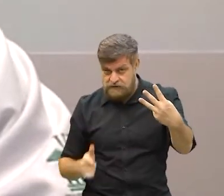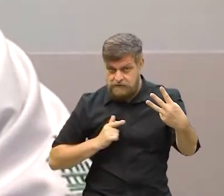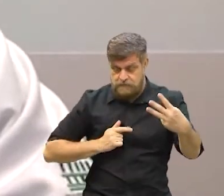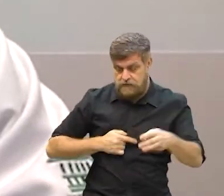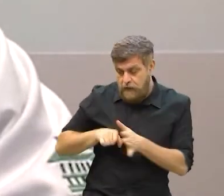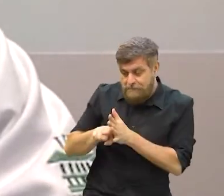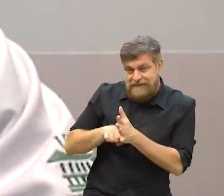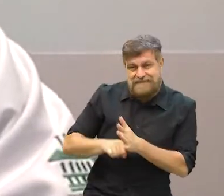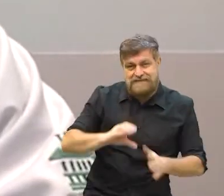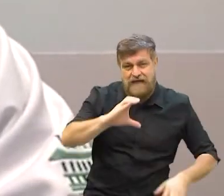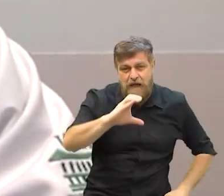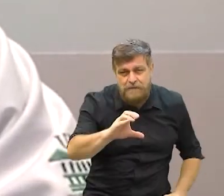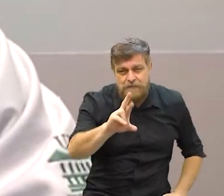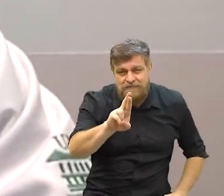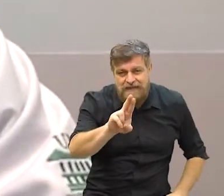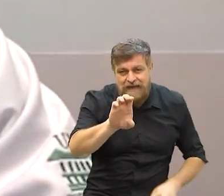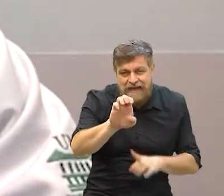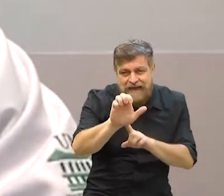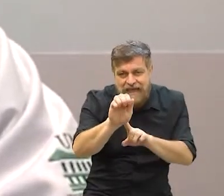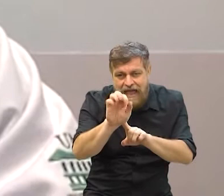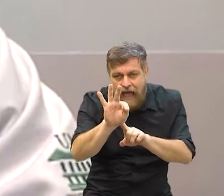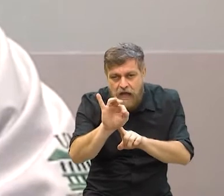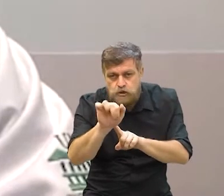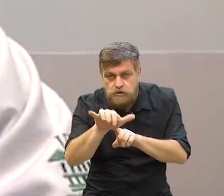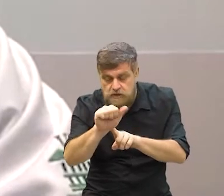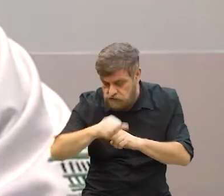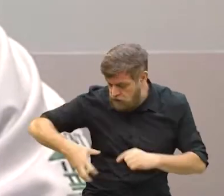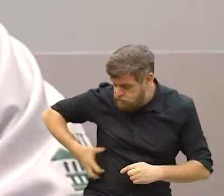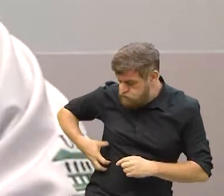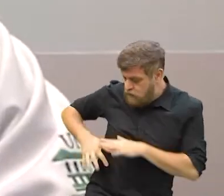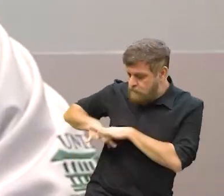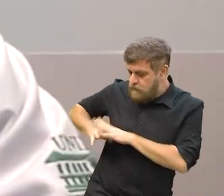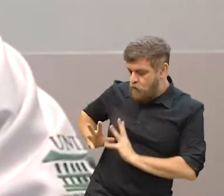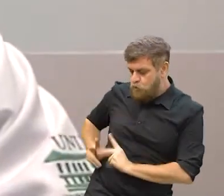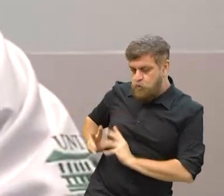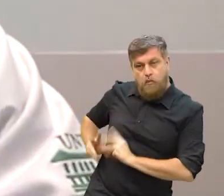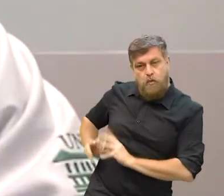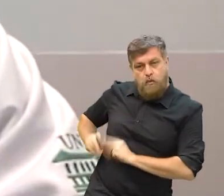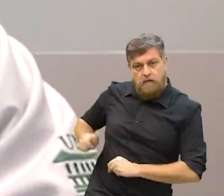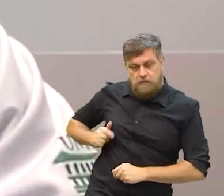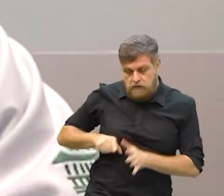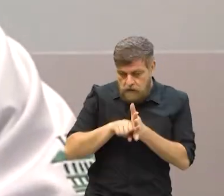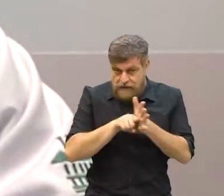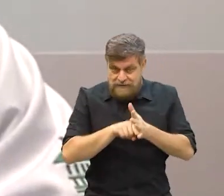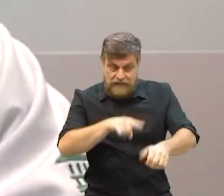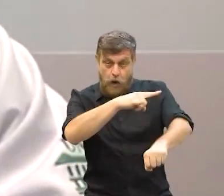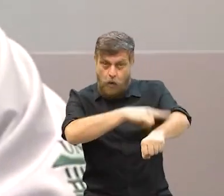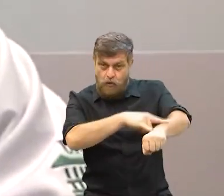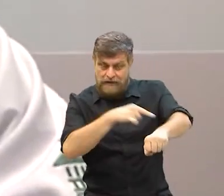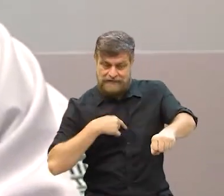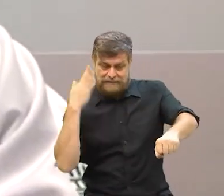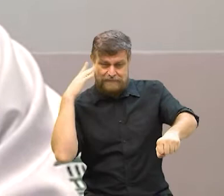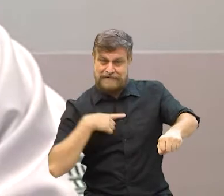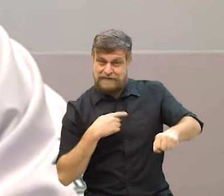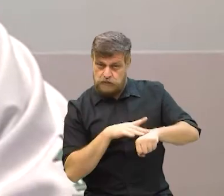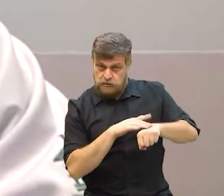Que é a ureia, a creatinina, que medem a filtração do rim, e o exame de urina. O exame de urina a gente está acostumado a vê-lo apenas como se tem ou